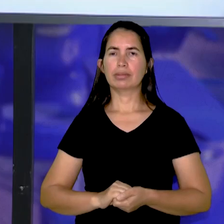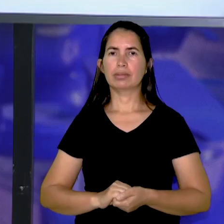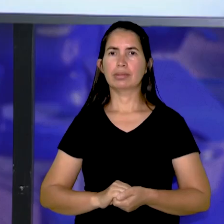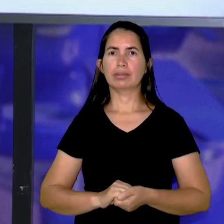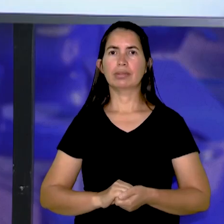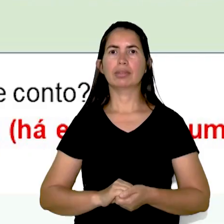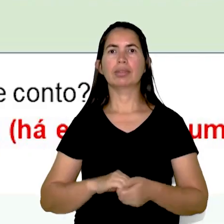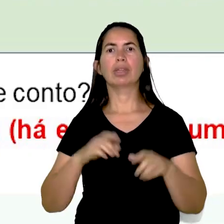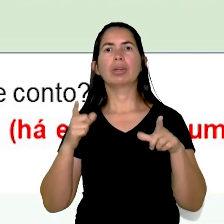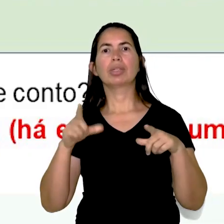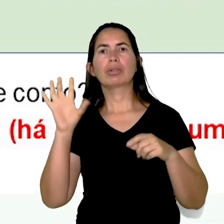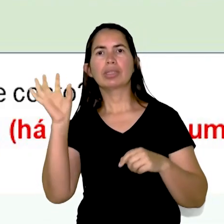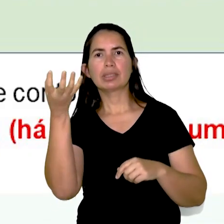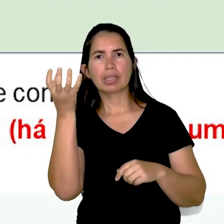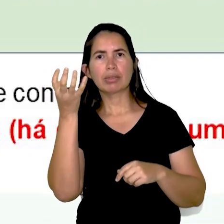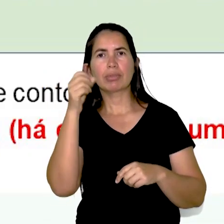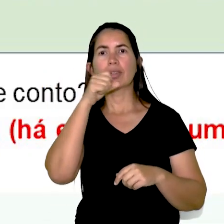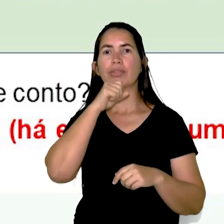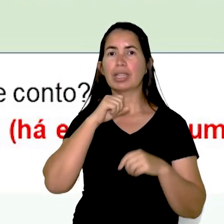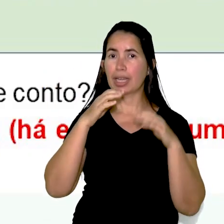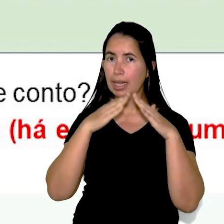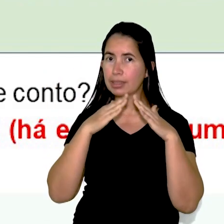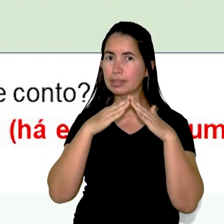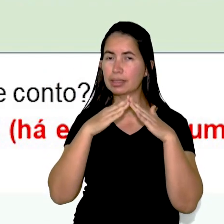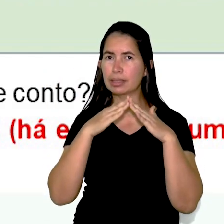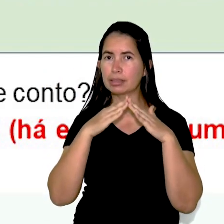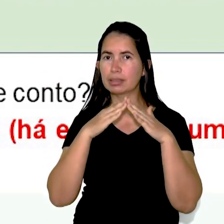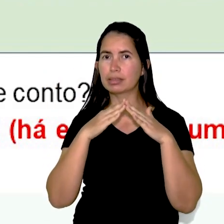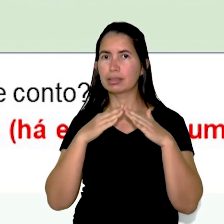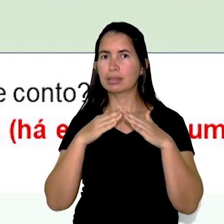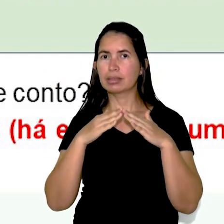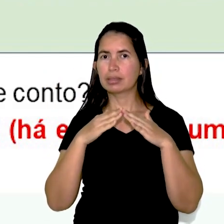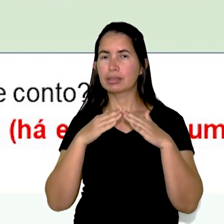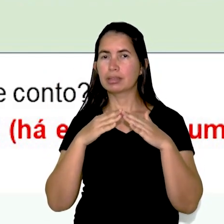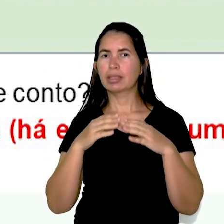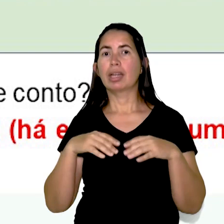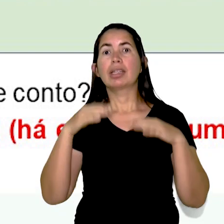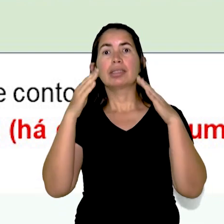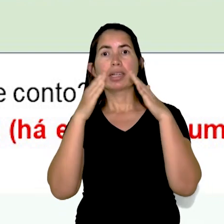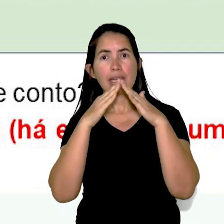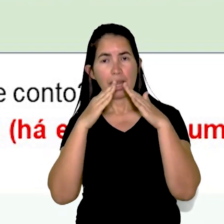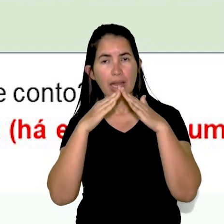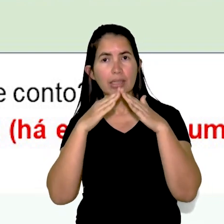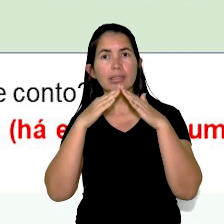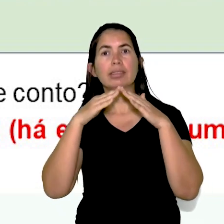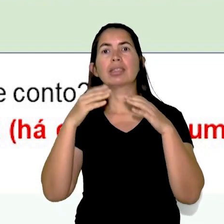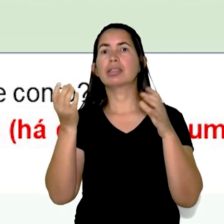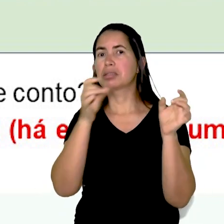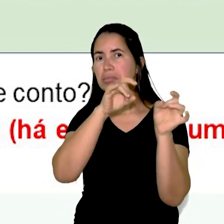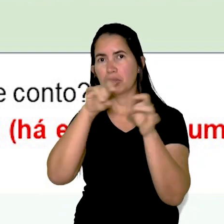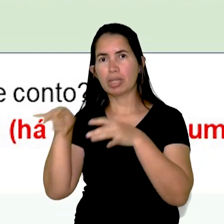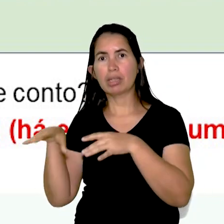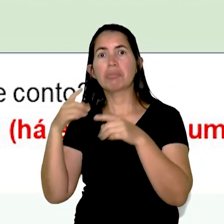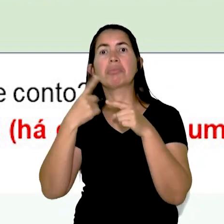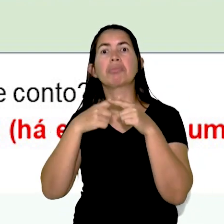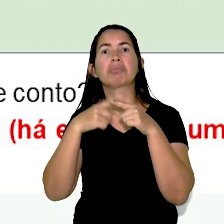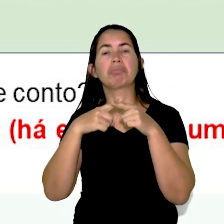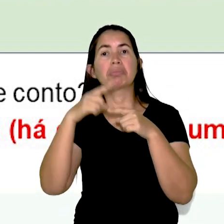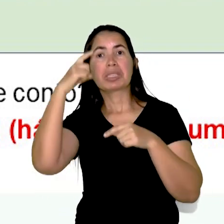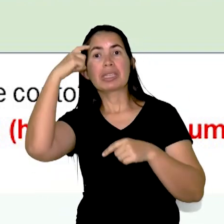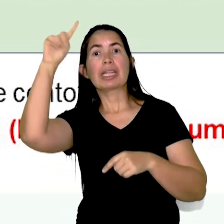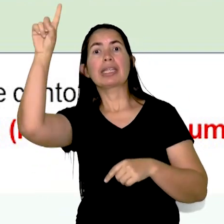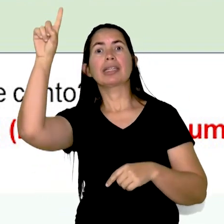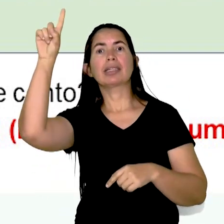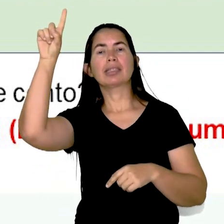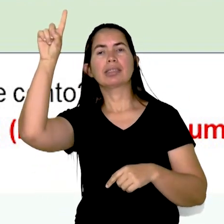Onde se passa a narrativa? Em uma velha casa, né? E qual o cenário desse conto? Essa casa possivelmente é abandonada, porque a gente tem que dar